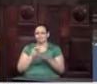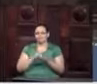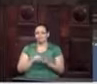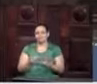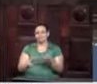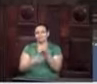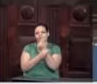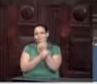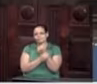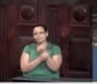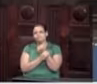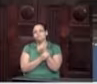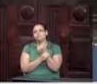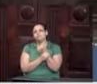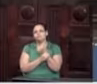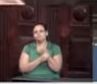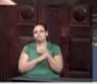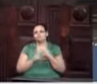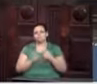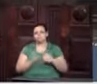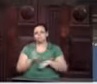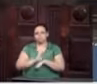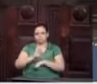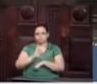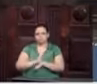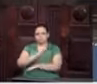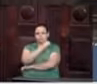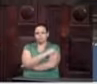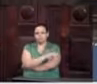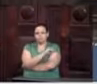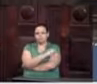pública, já que no estado do Rio de Janeiro,